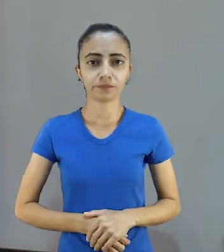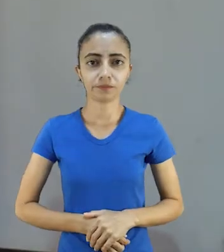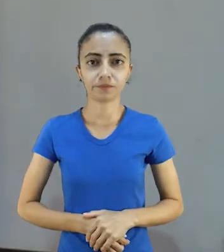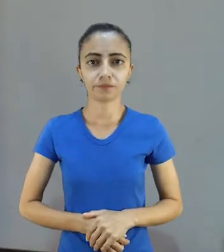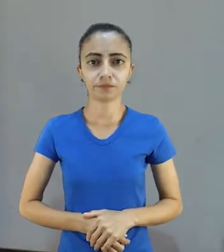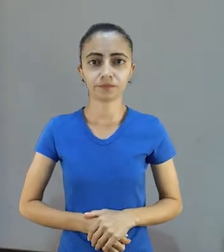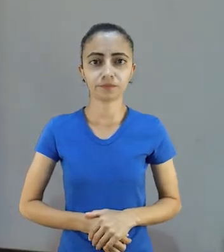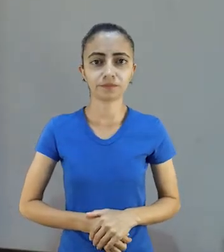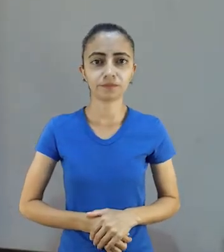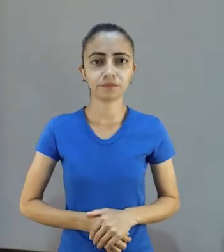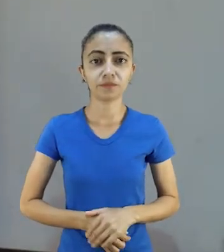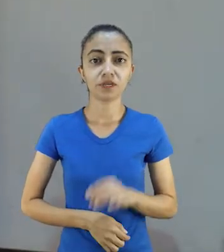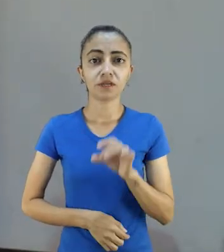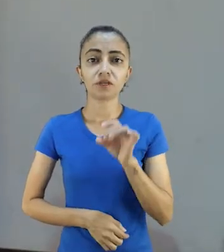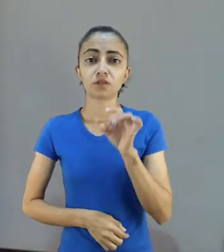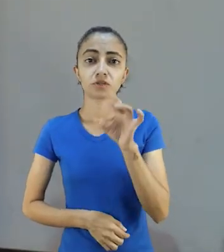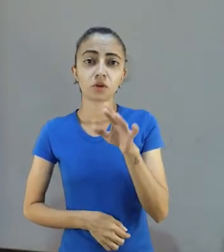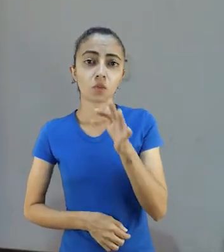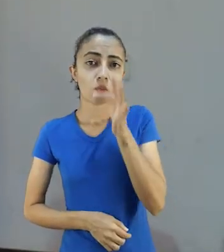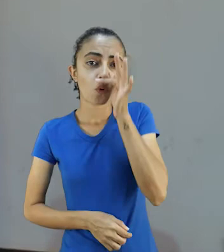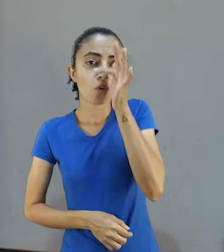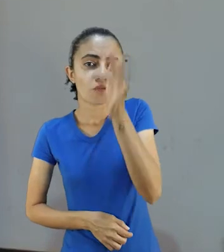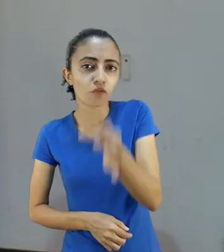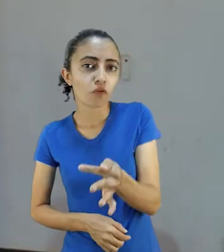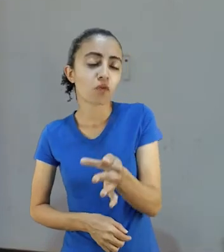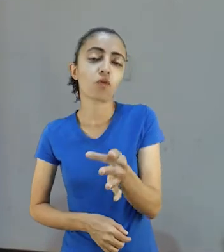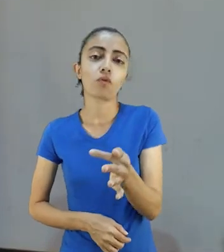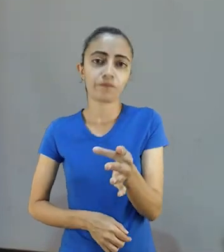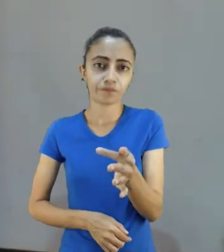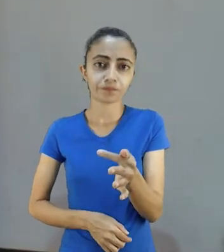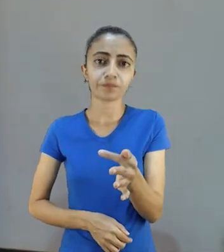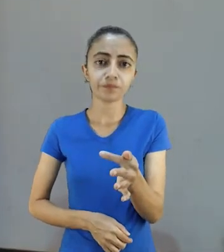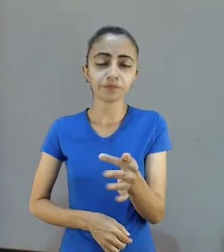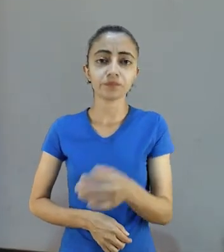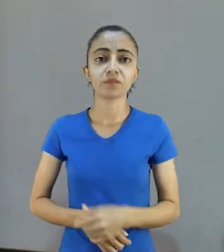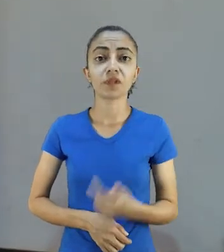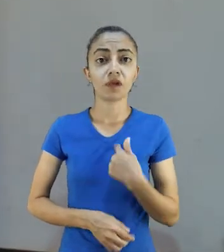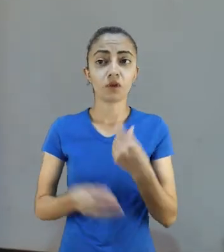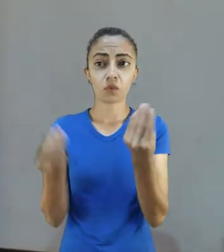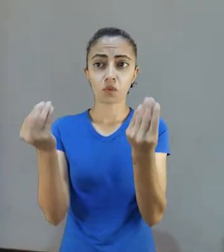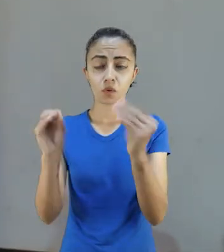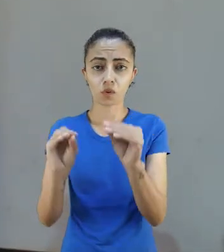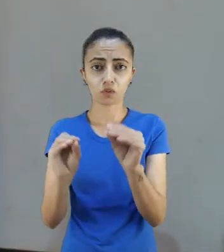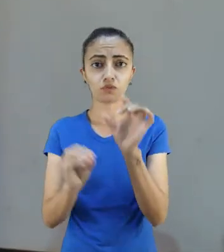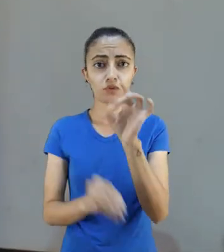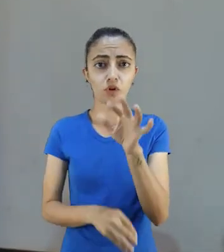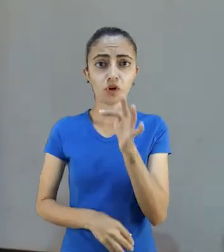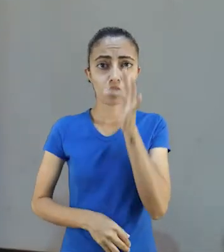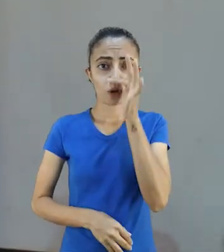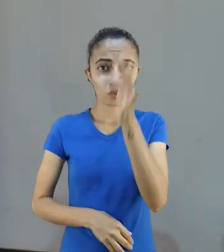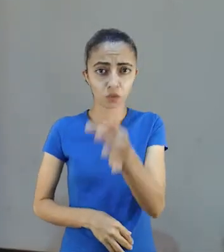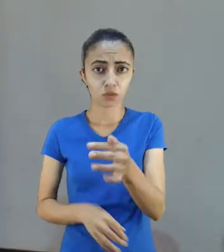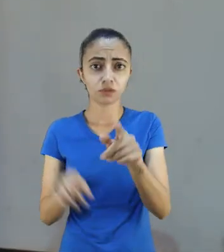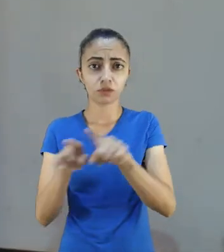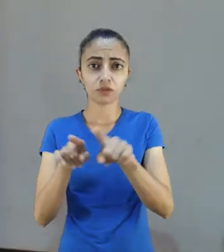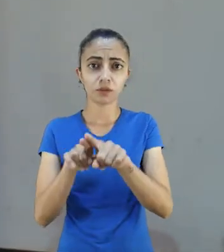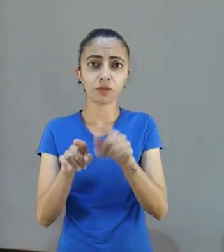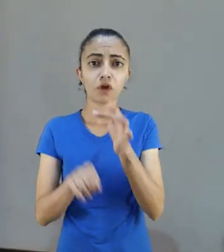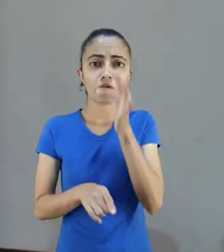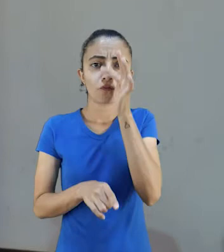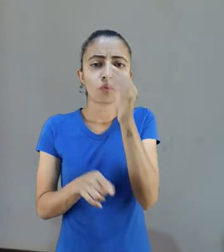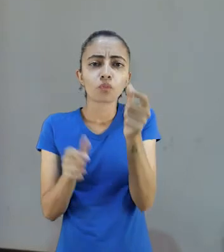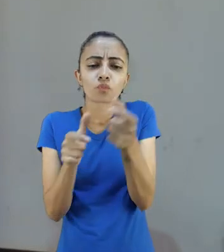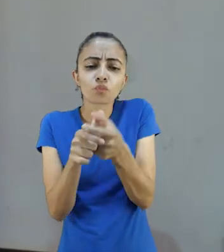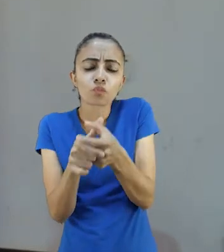Se for só com rosa de semente, eu coloco só a rosa e uma florzinha. Igual eu tô fazendo aqui,